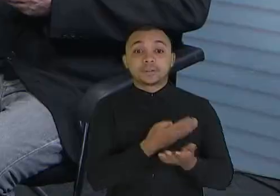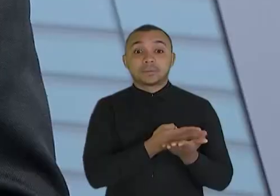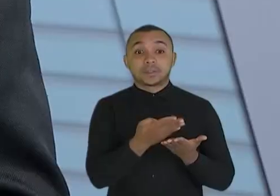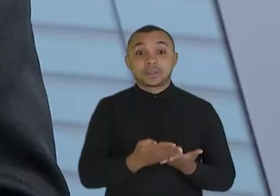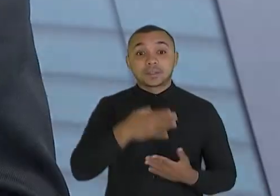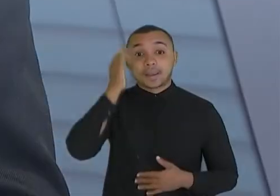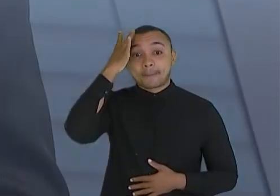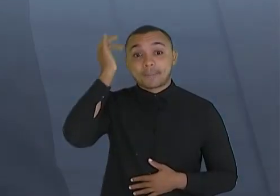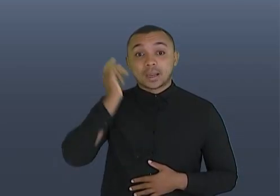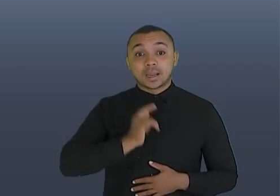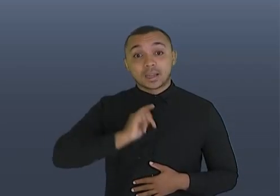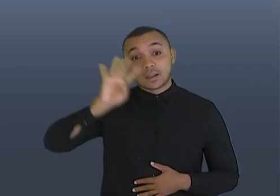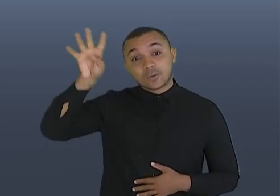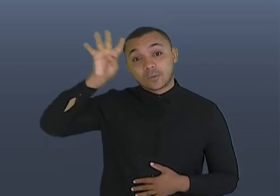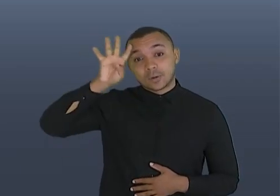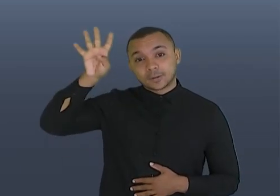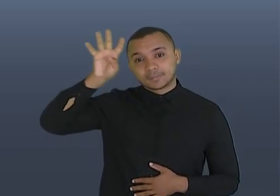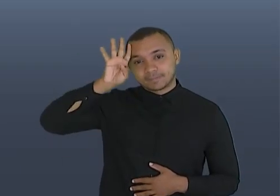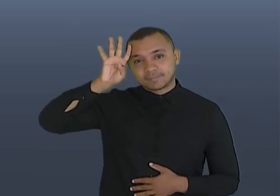amanhã, quarta-feira,